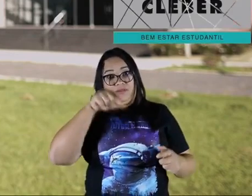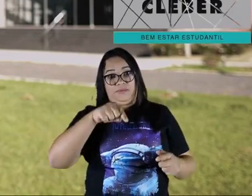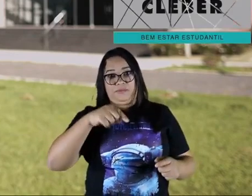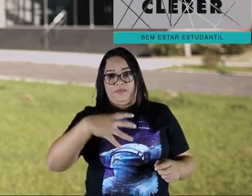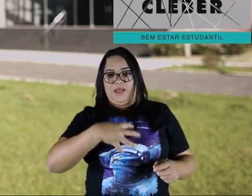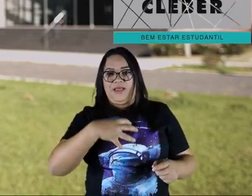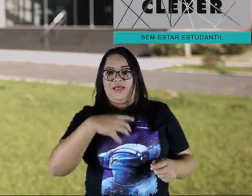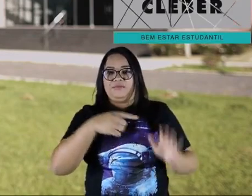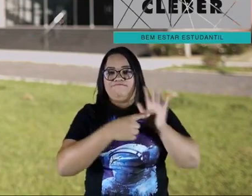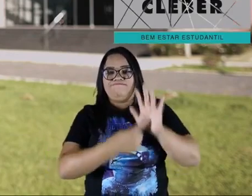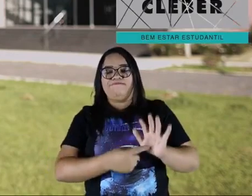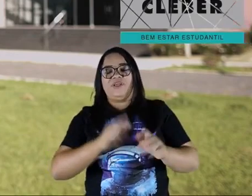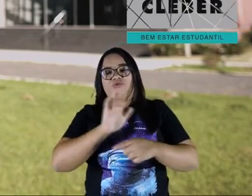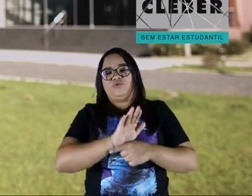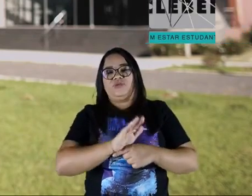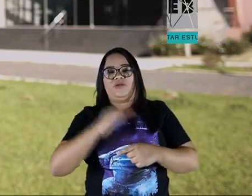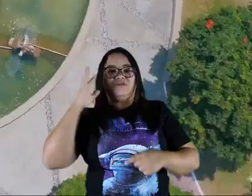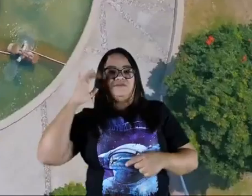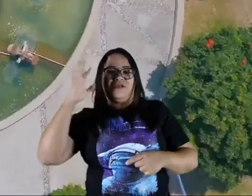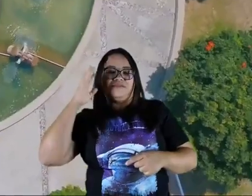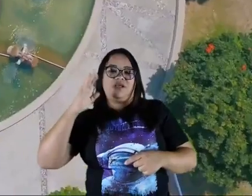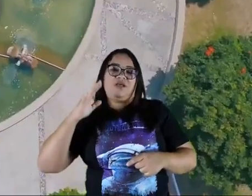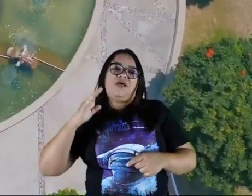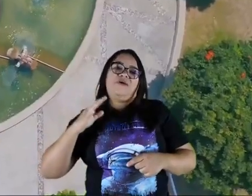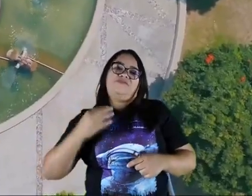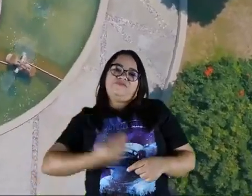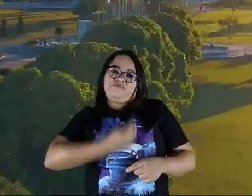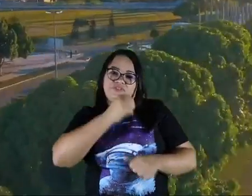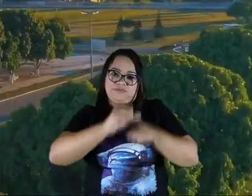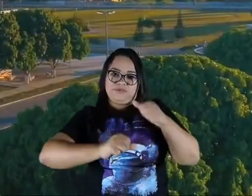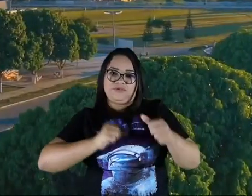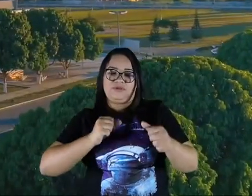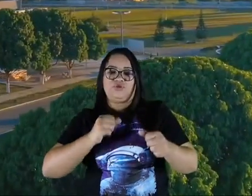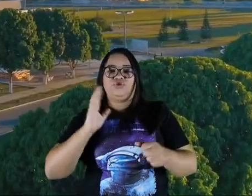e realiza sonhos há 40 anos.